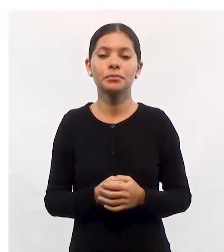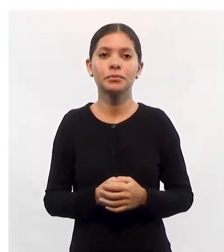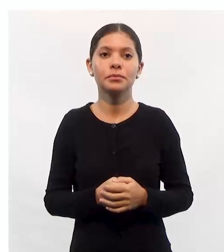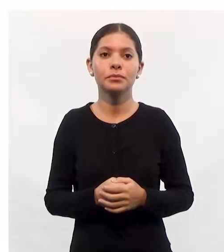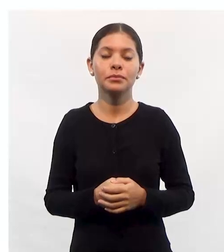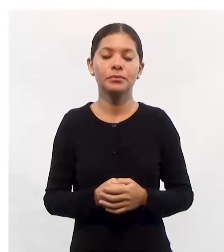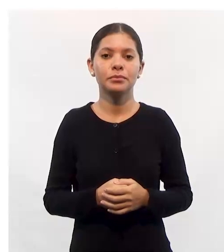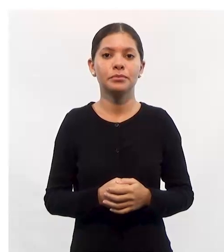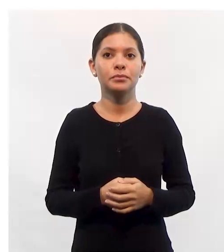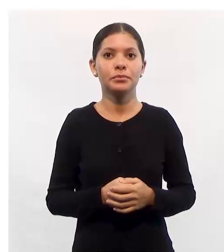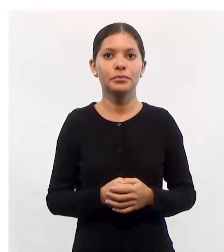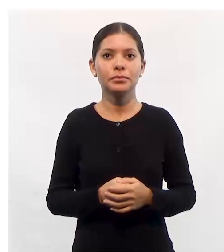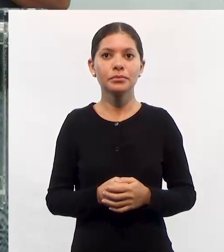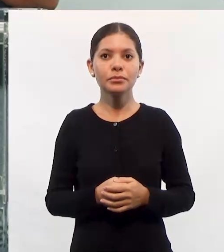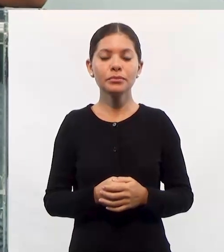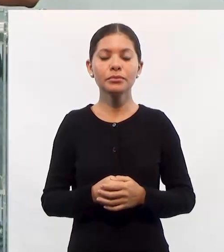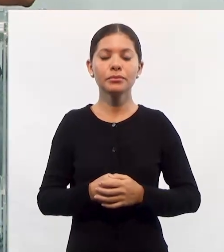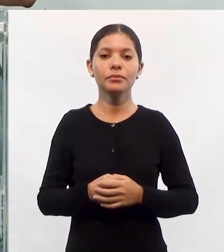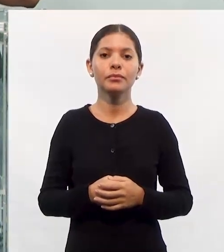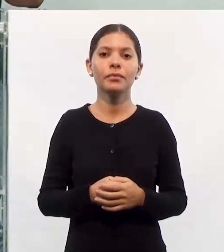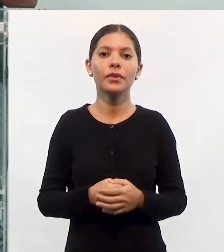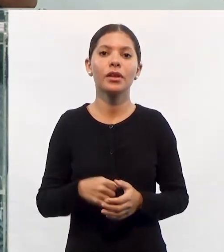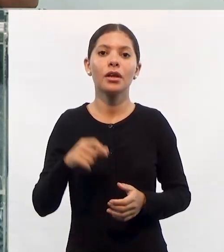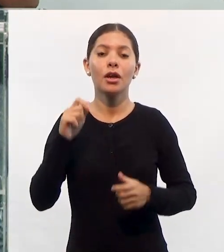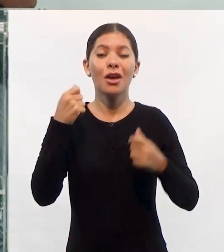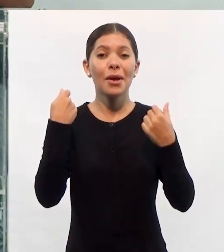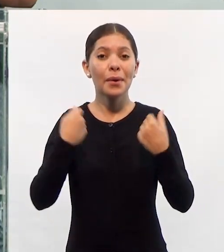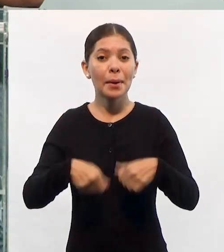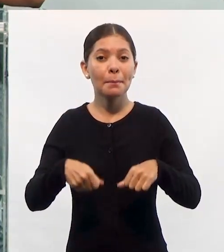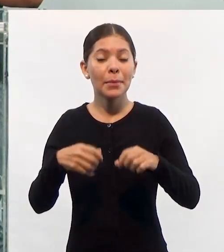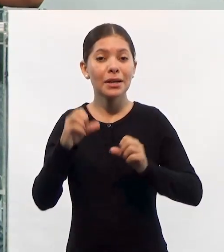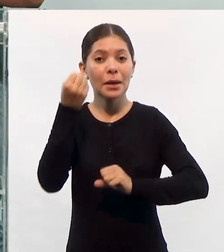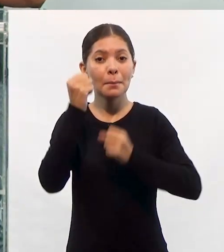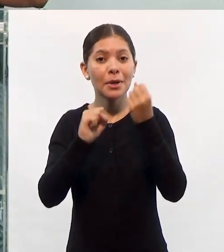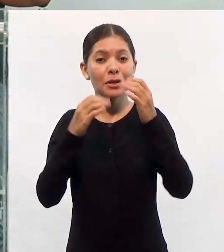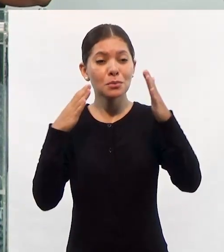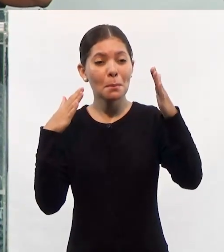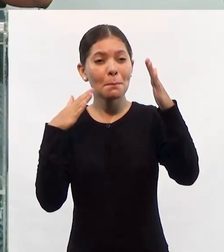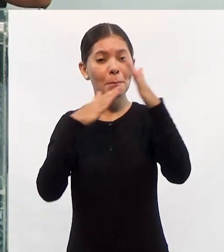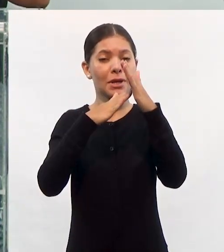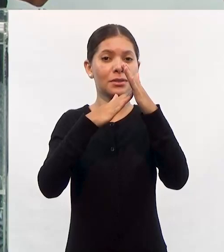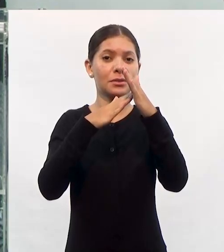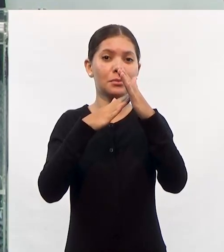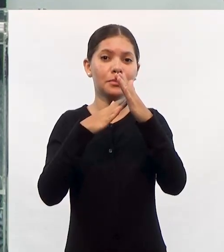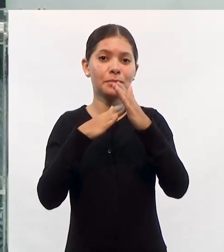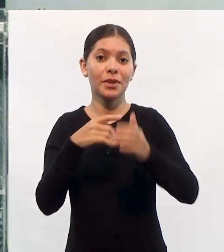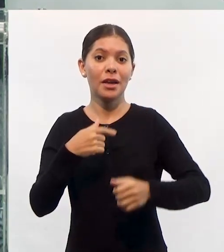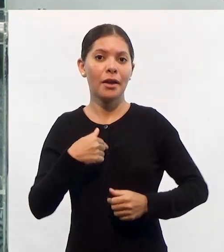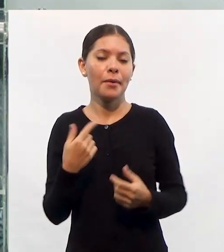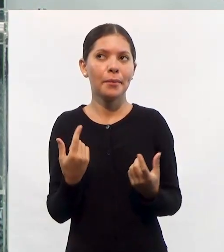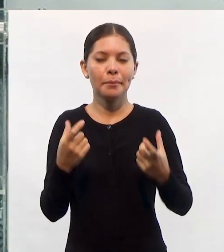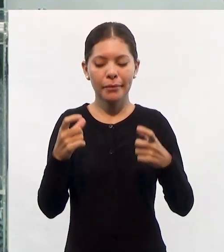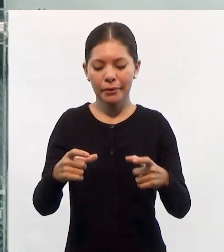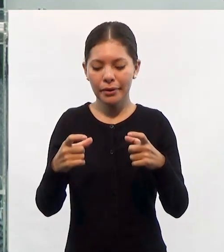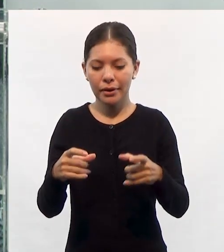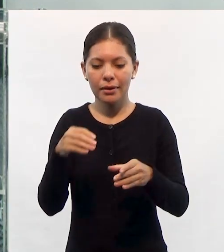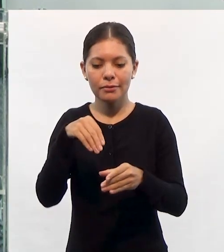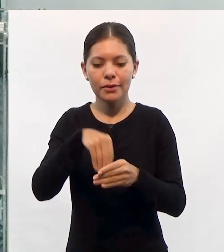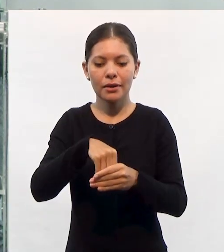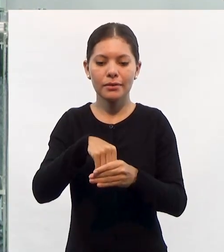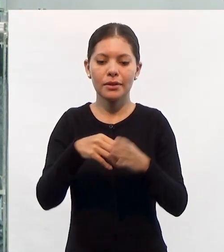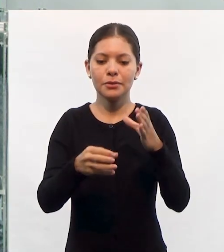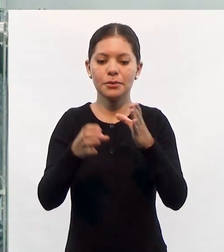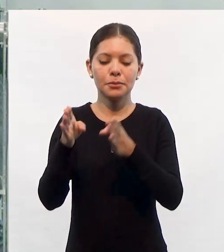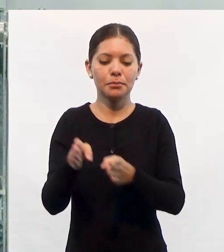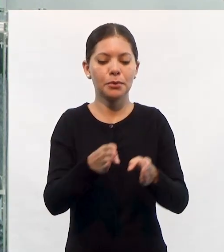instalada é aquela capacidade que a fábrica tem de produzir no máximo. Então, eu posso montar uma fábrica de produção de